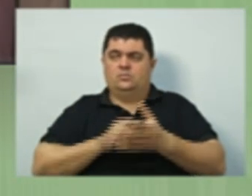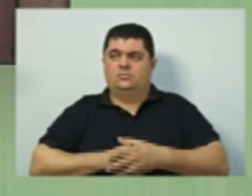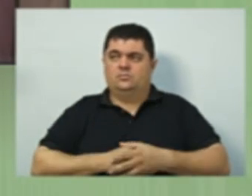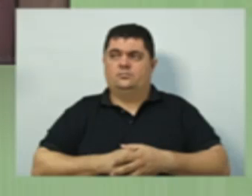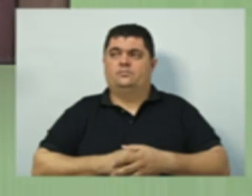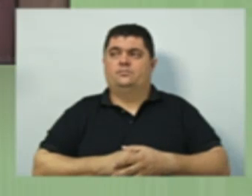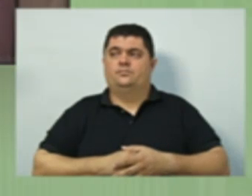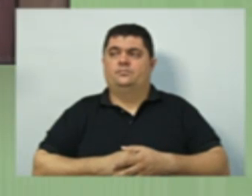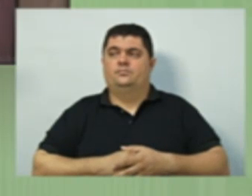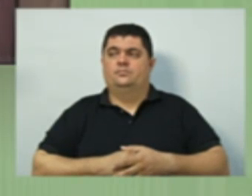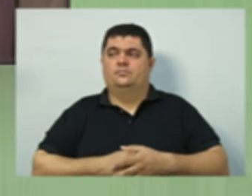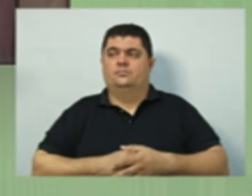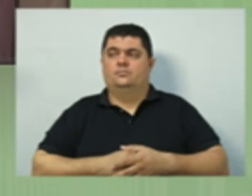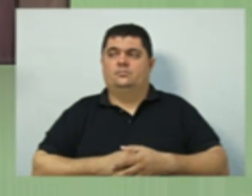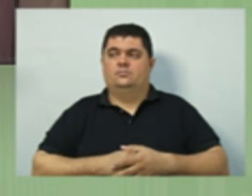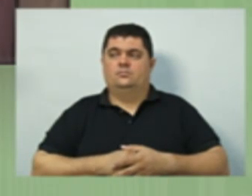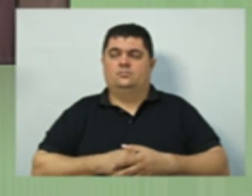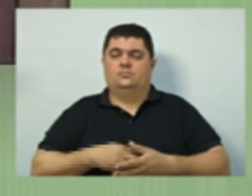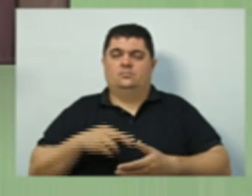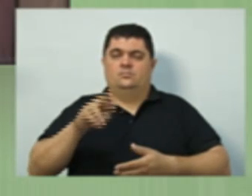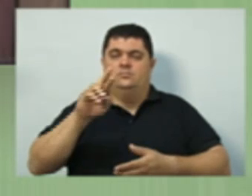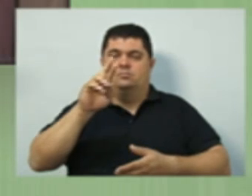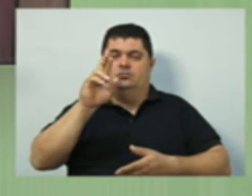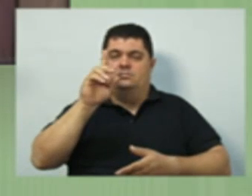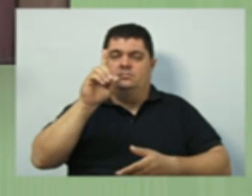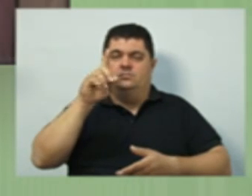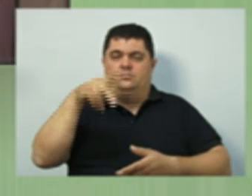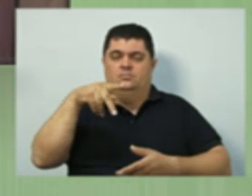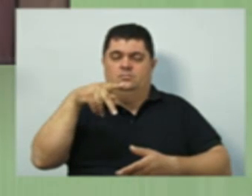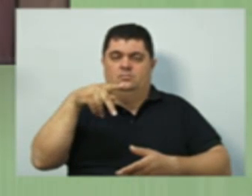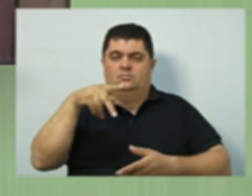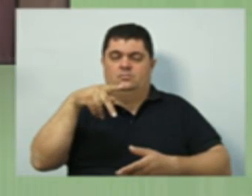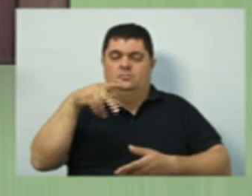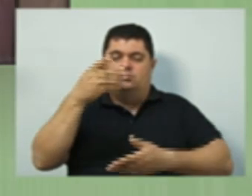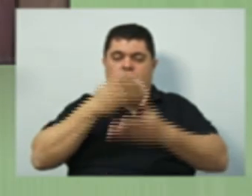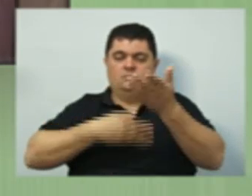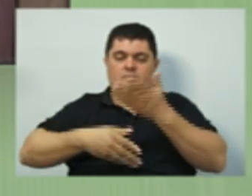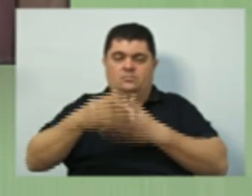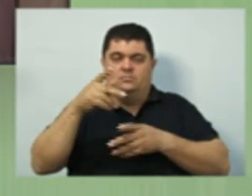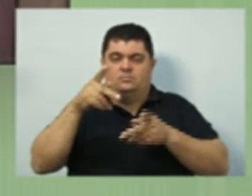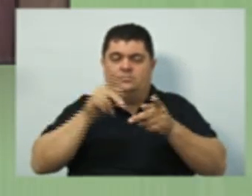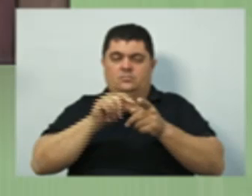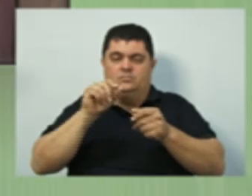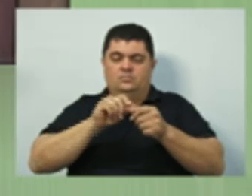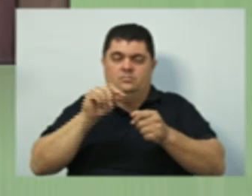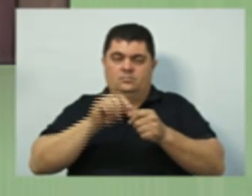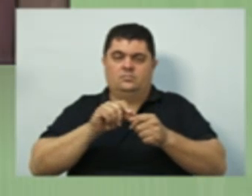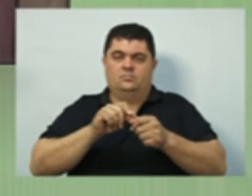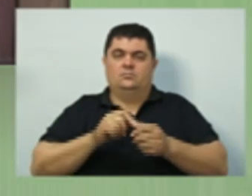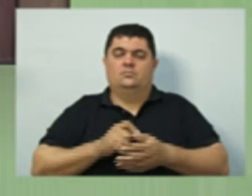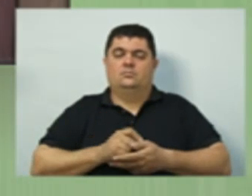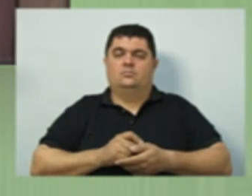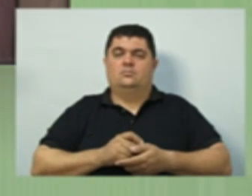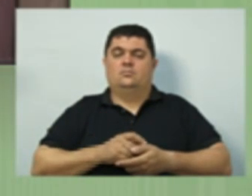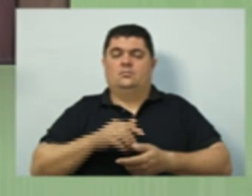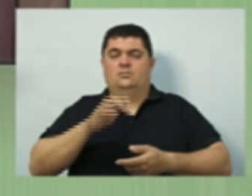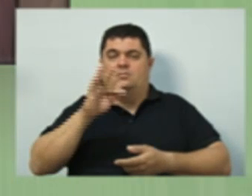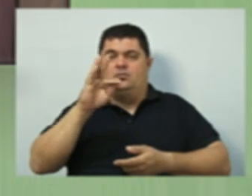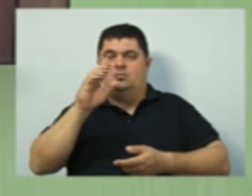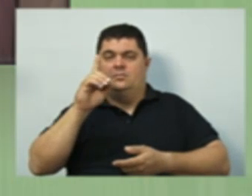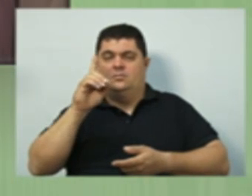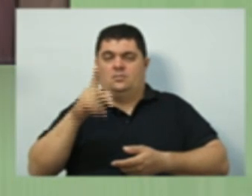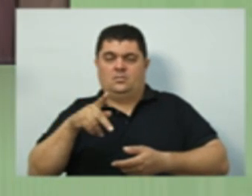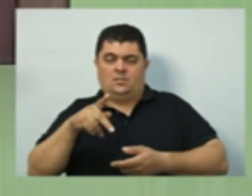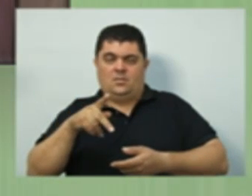de produção. E relação de produção. Força de produção são os meios